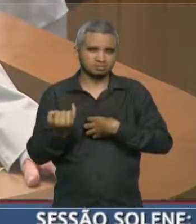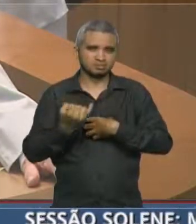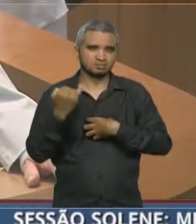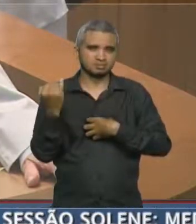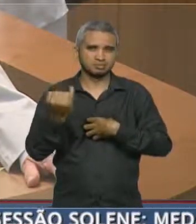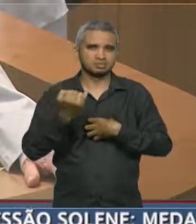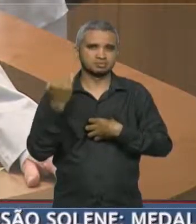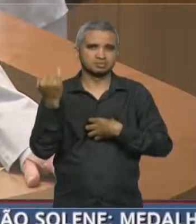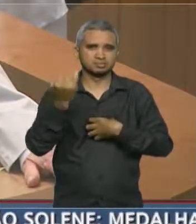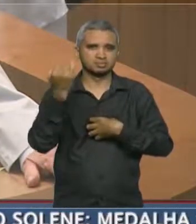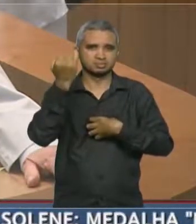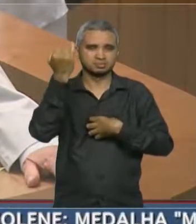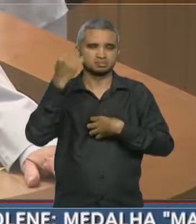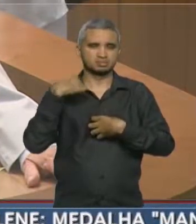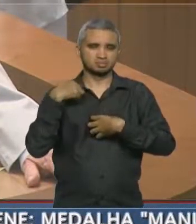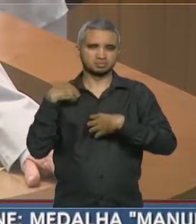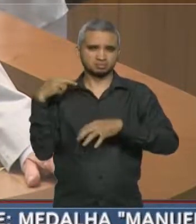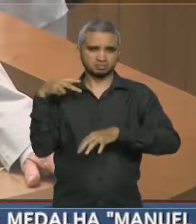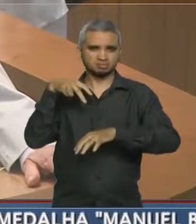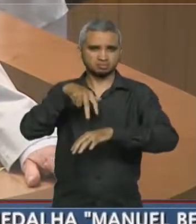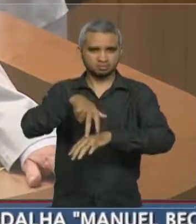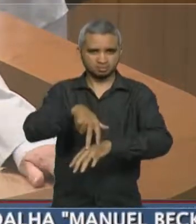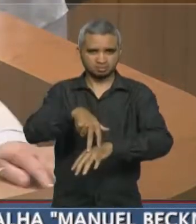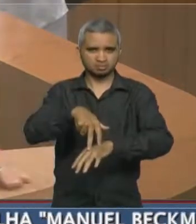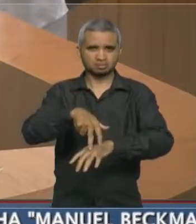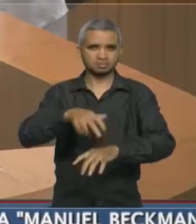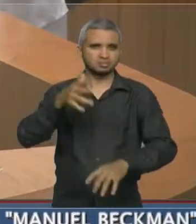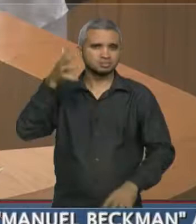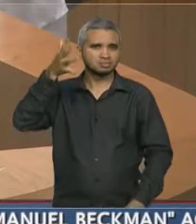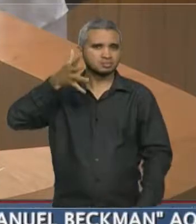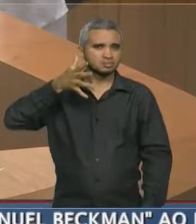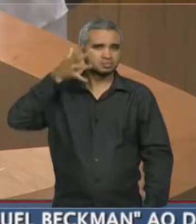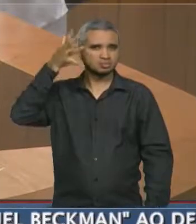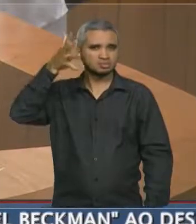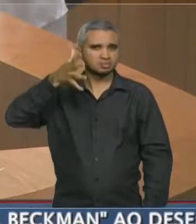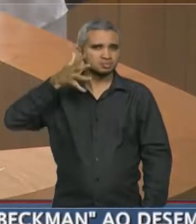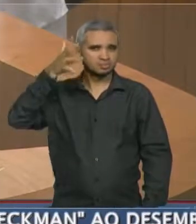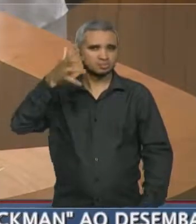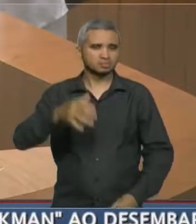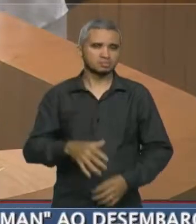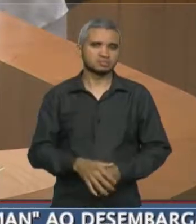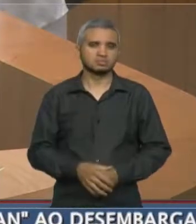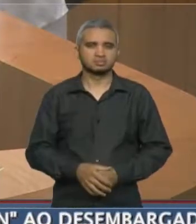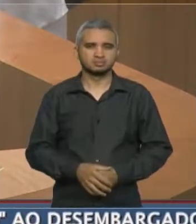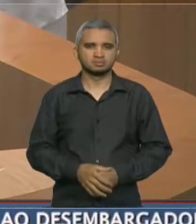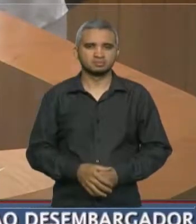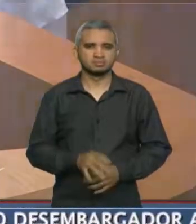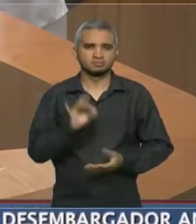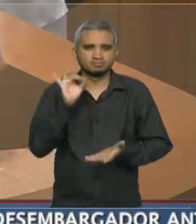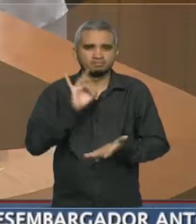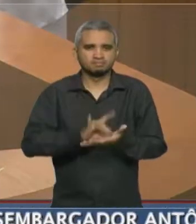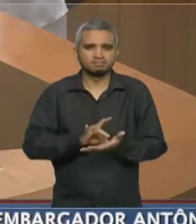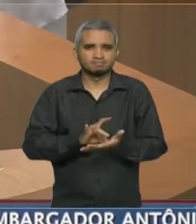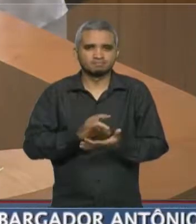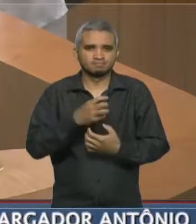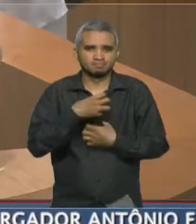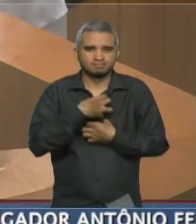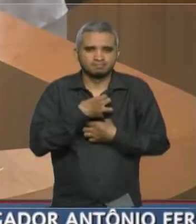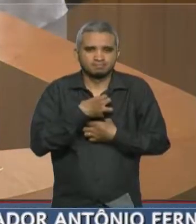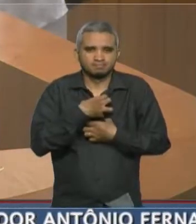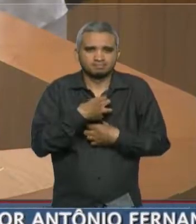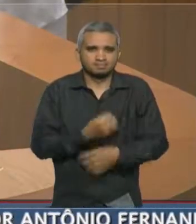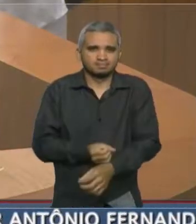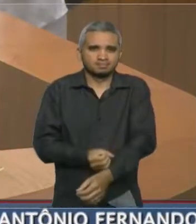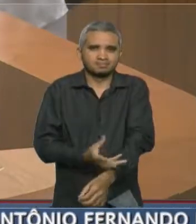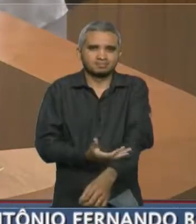usar esta tribuna. Confesso que, nesse instante, a emoção me